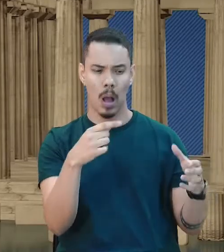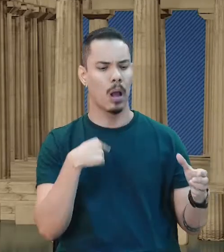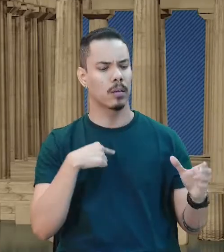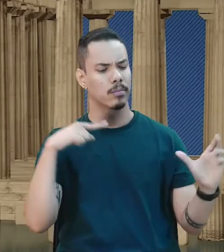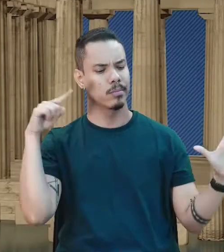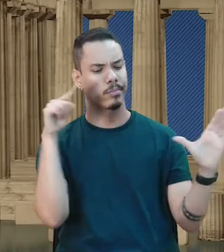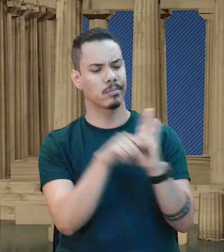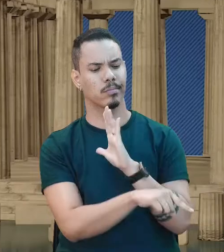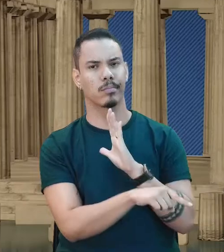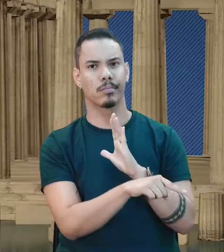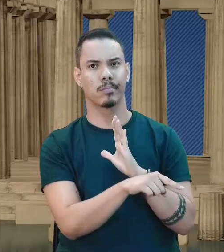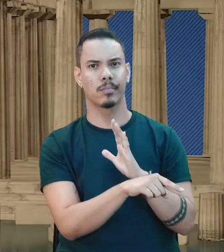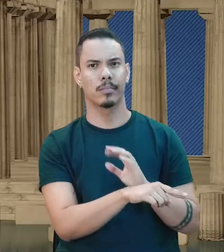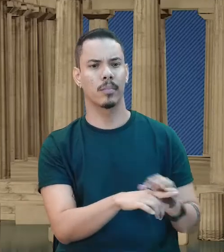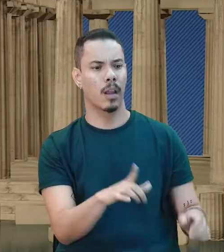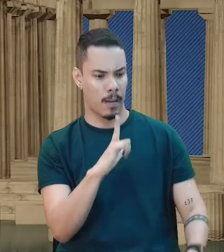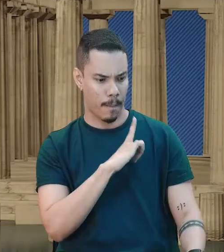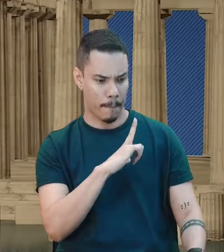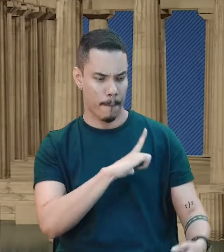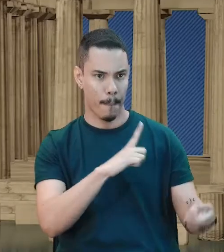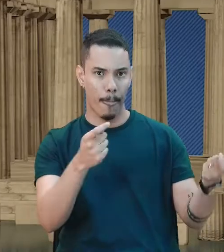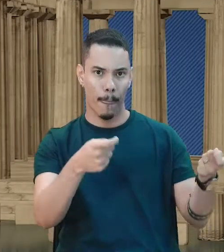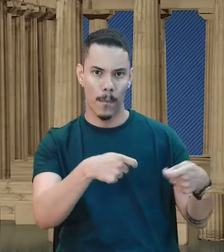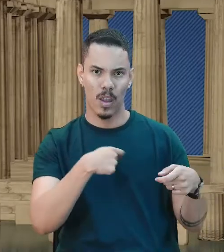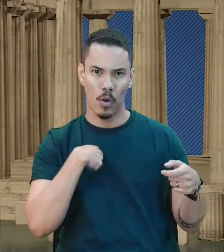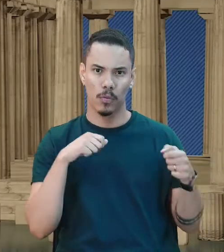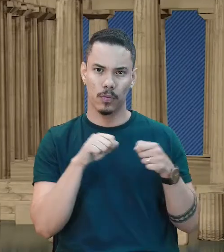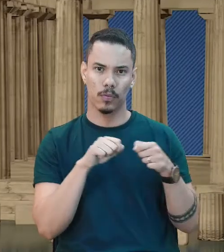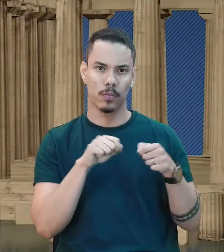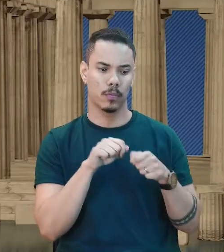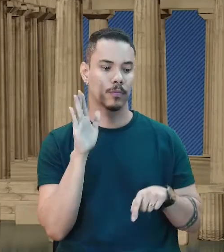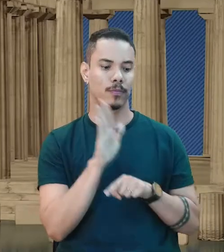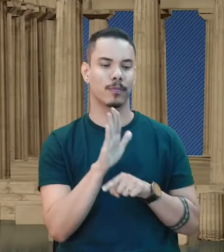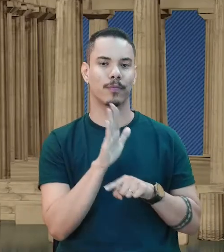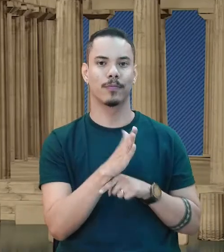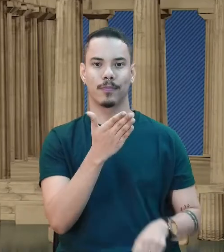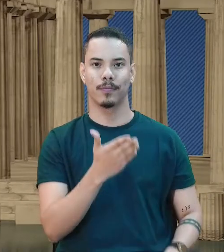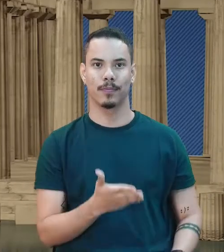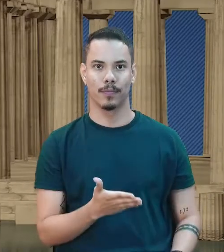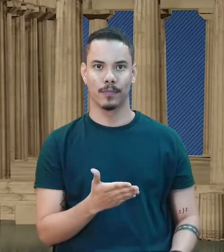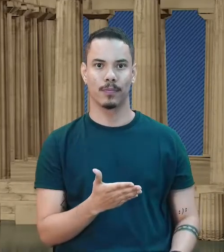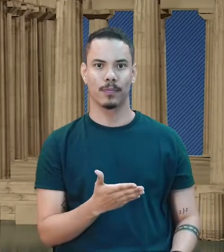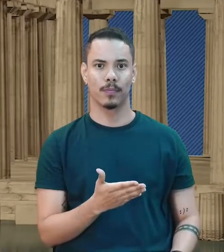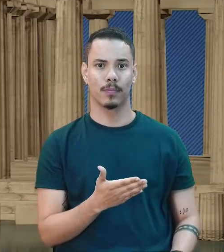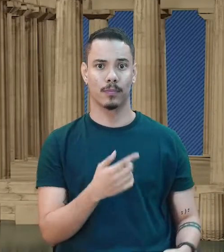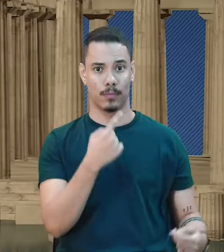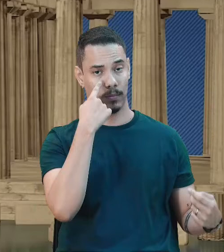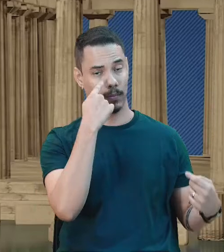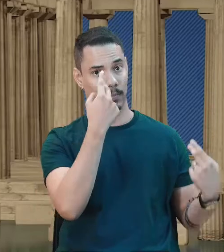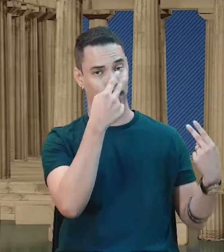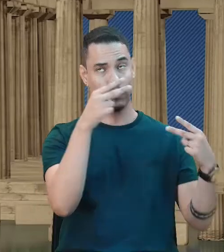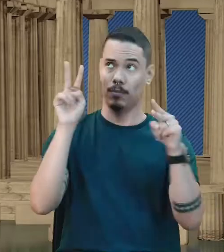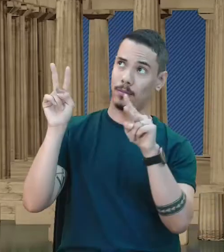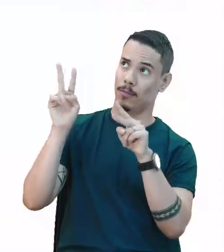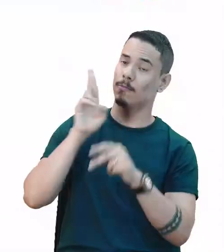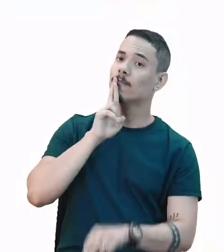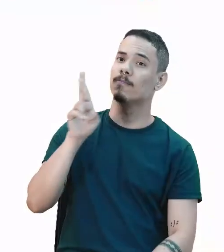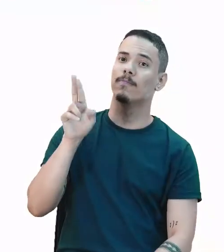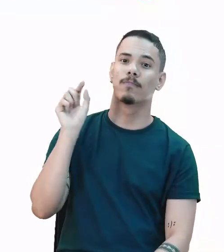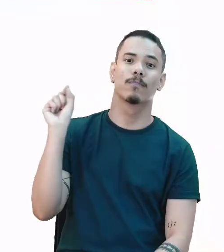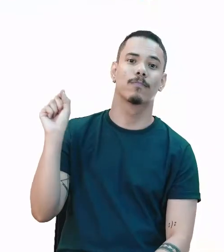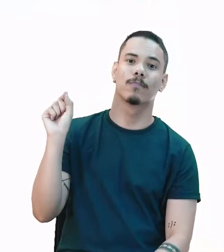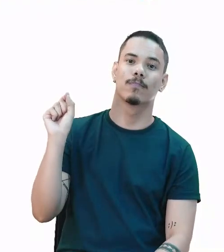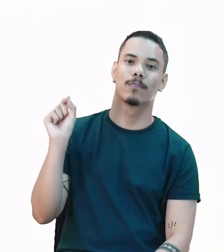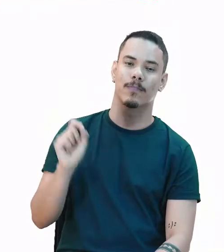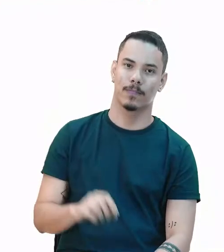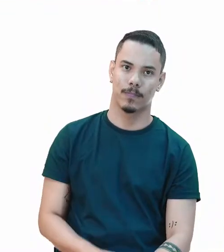ele: existe alguma coisa que eu possa fazer por você? Vamos ver qual foi a resposta que Diógenes deu?